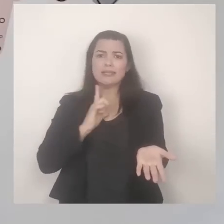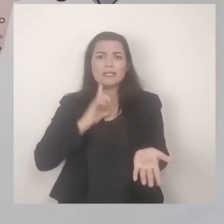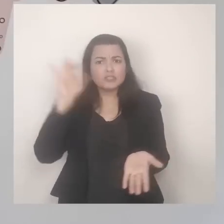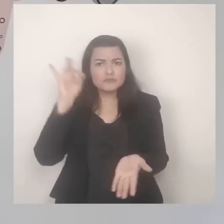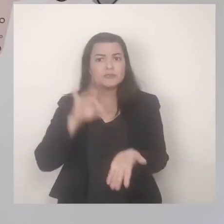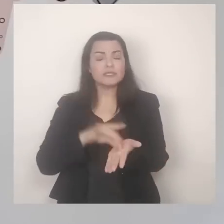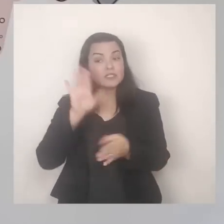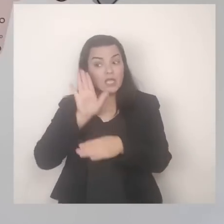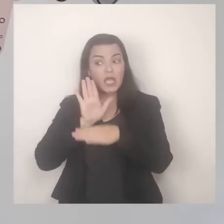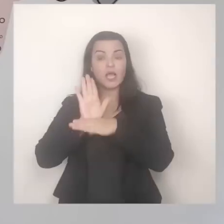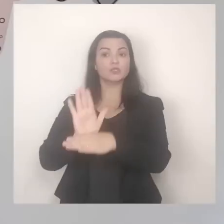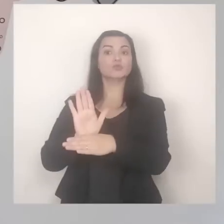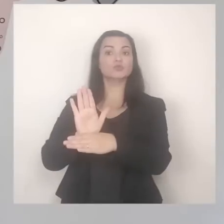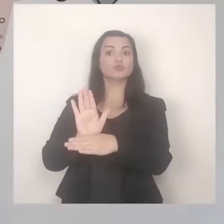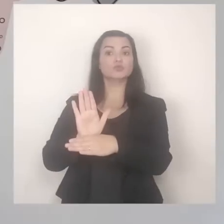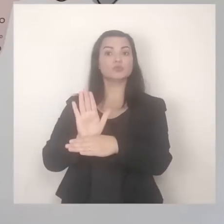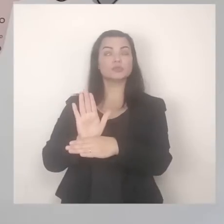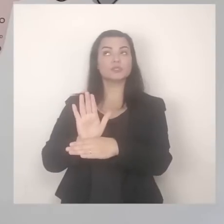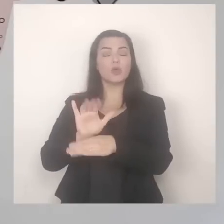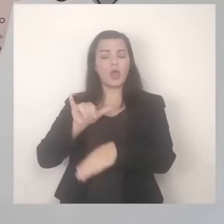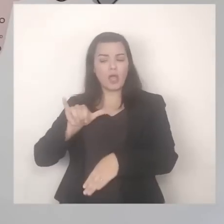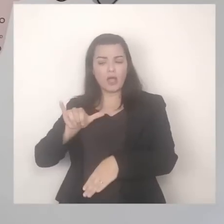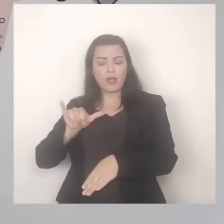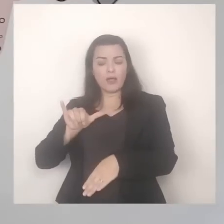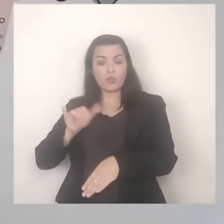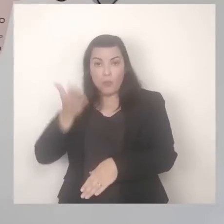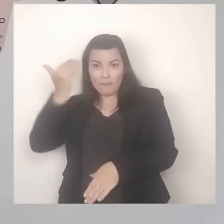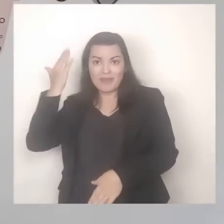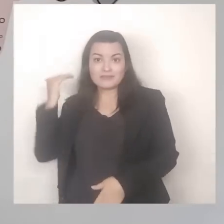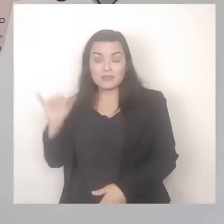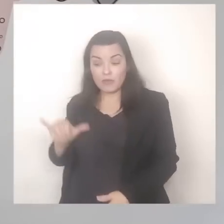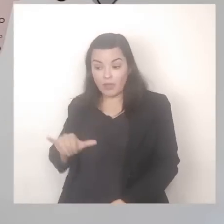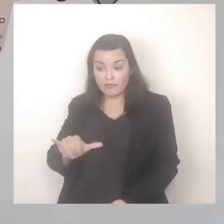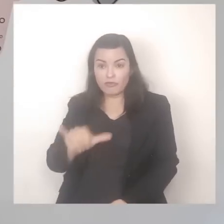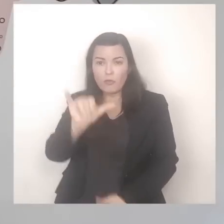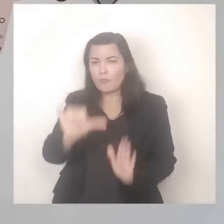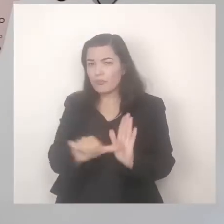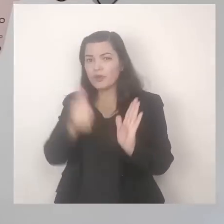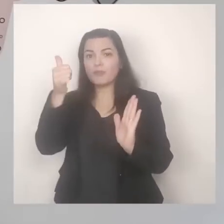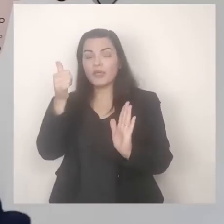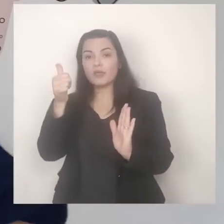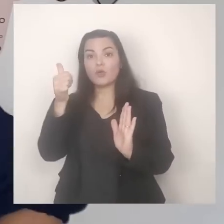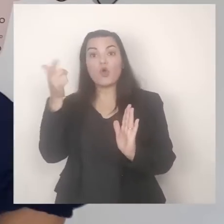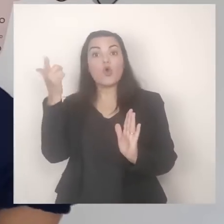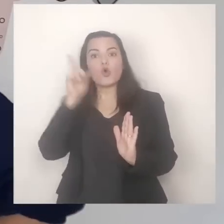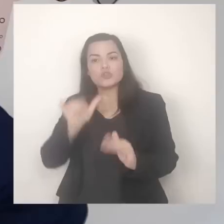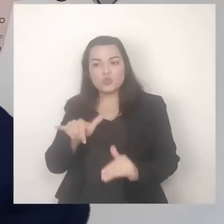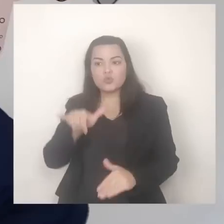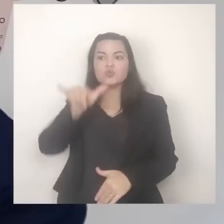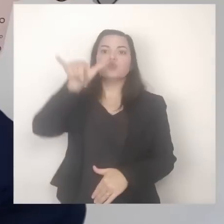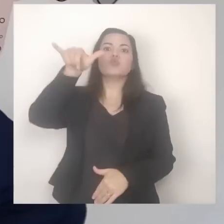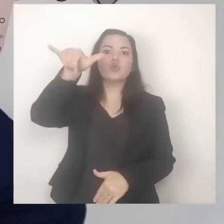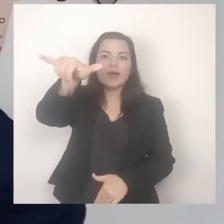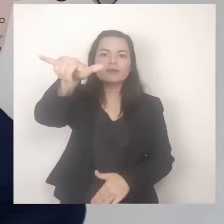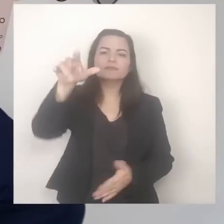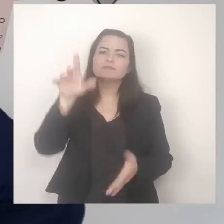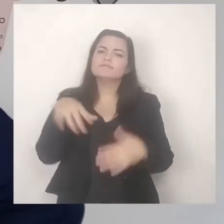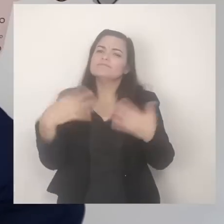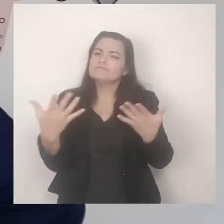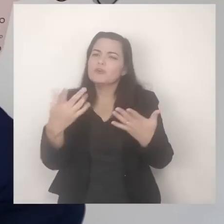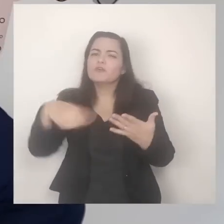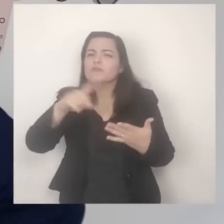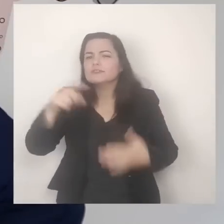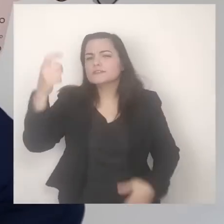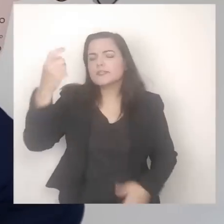fato contribuiu para que o primeiro avião conseguisse voar. O que será que vocês colocaram por